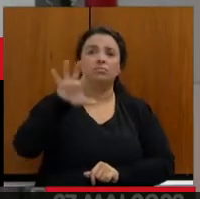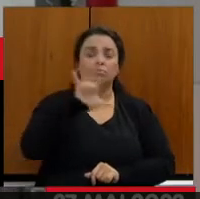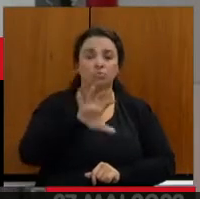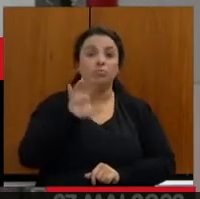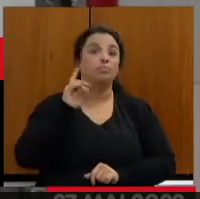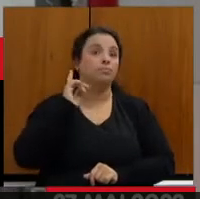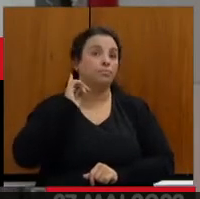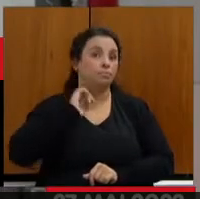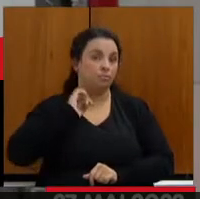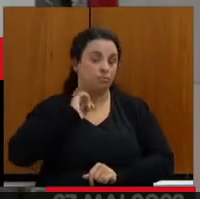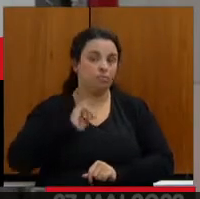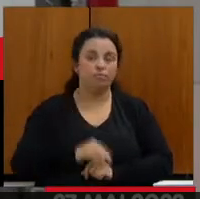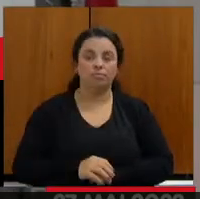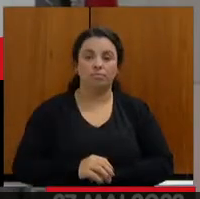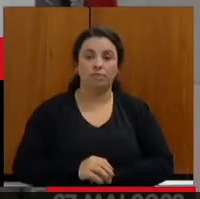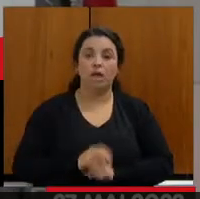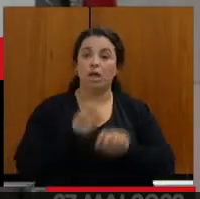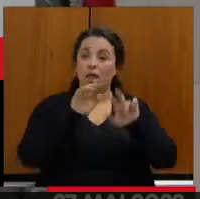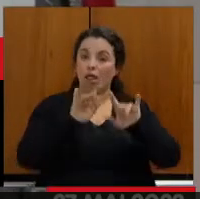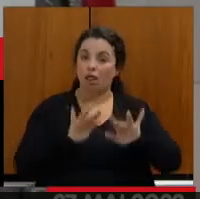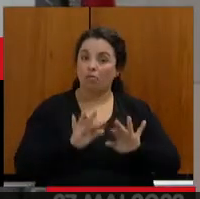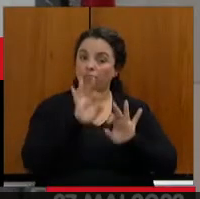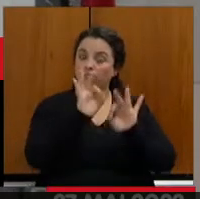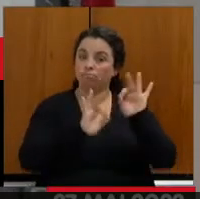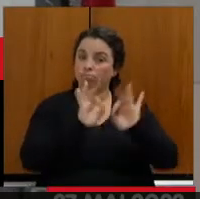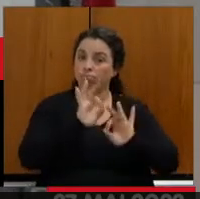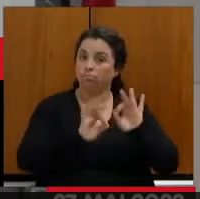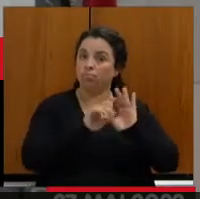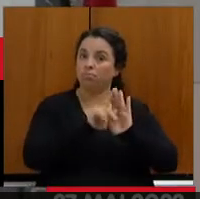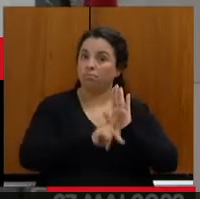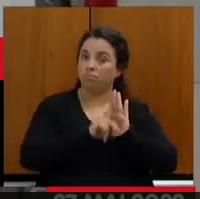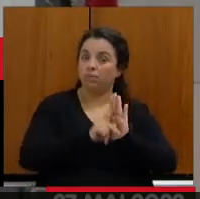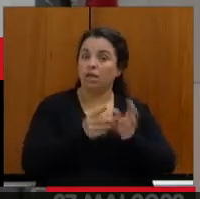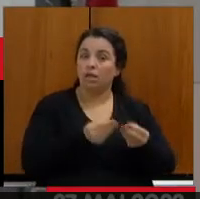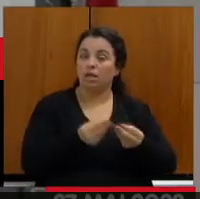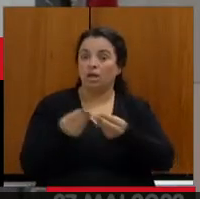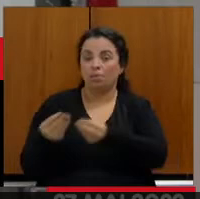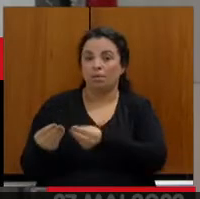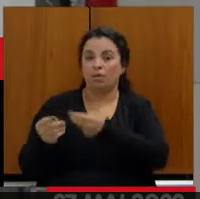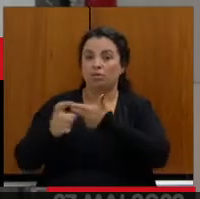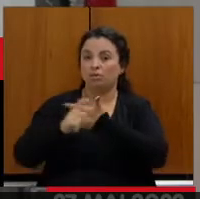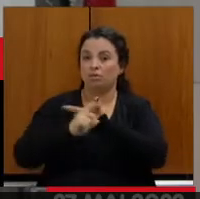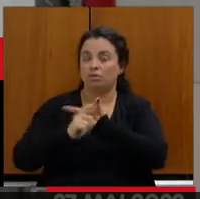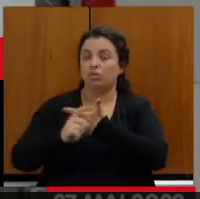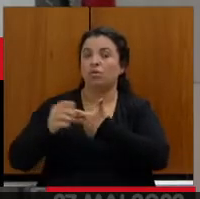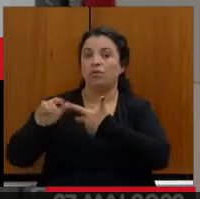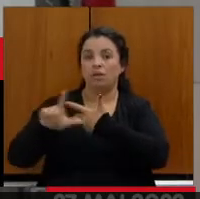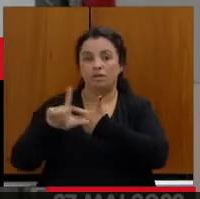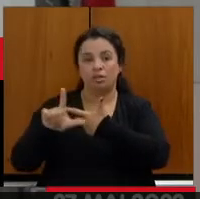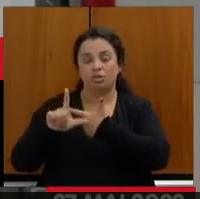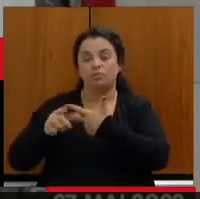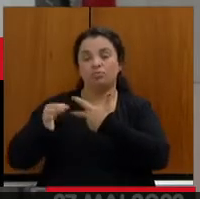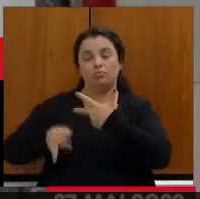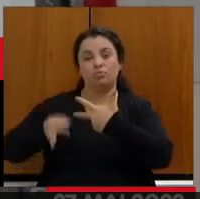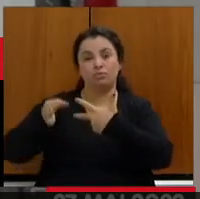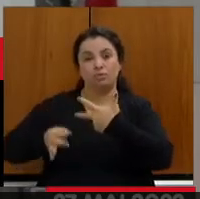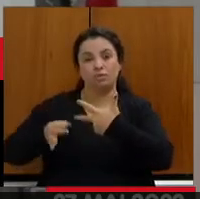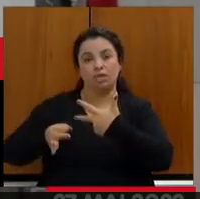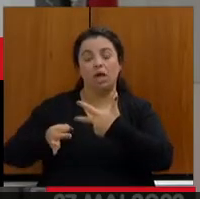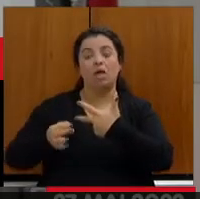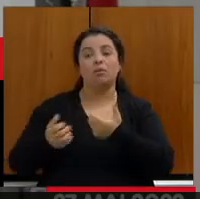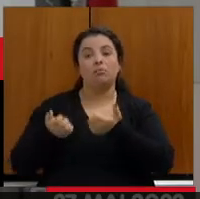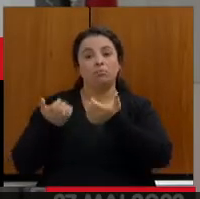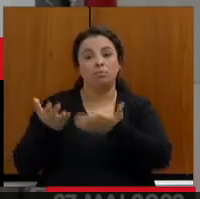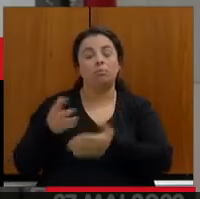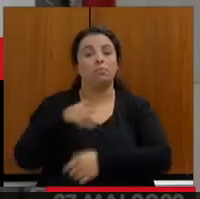elaborar e encaminhar ao legislativo executivo judiciário ministério público e Defensoria Pública uma